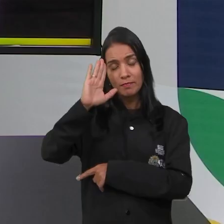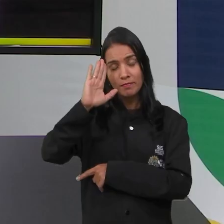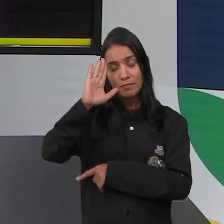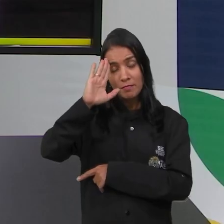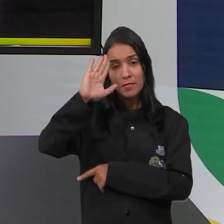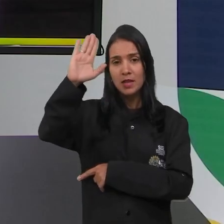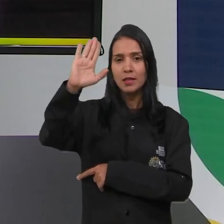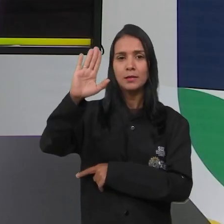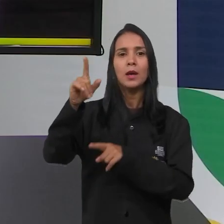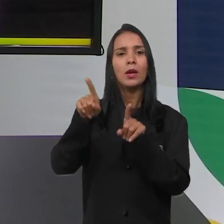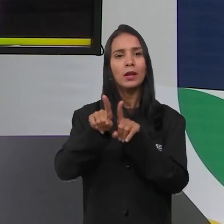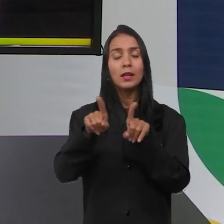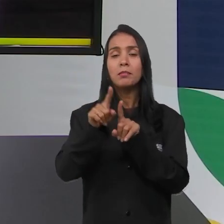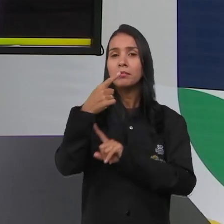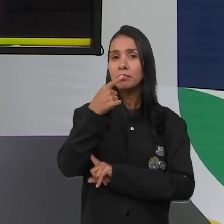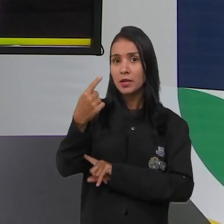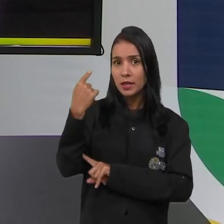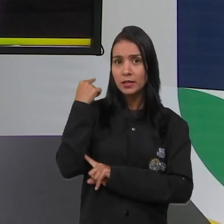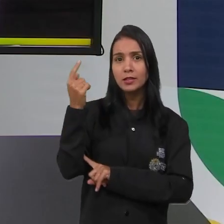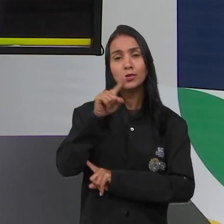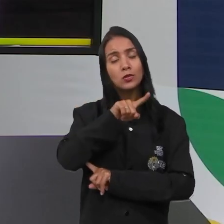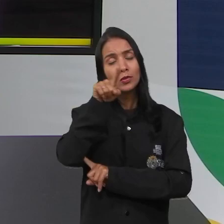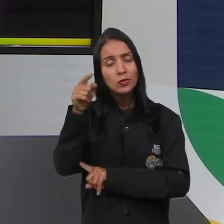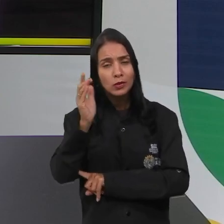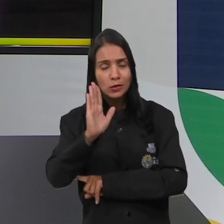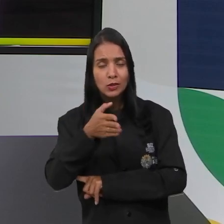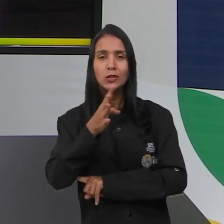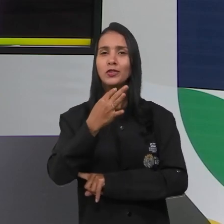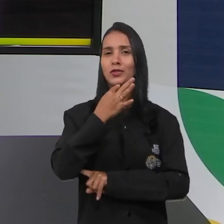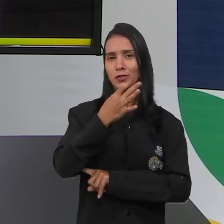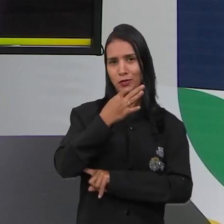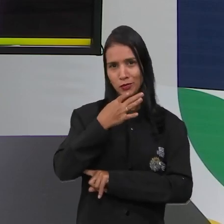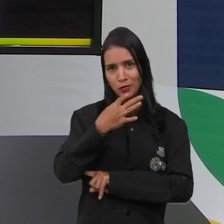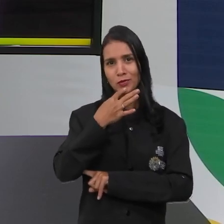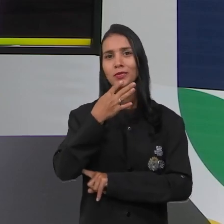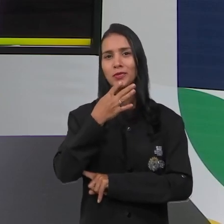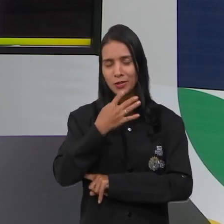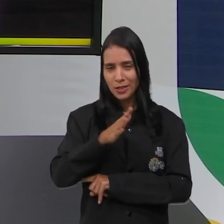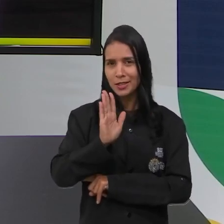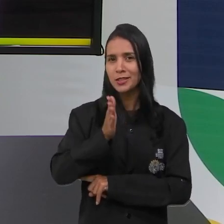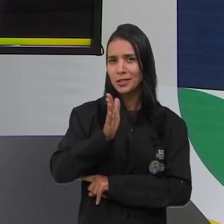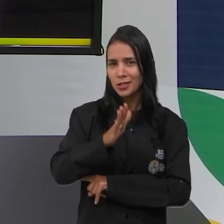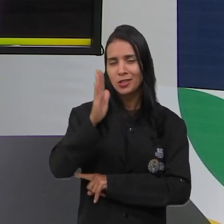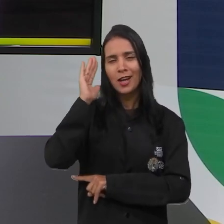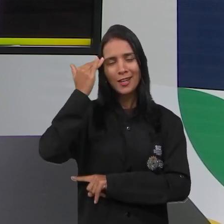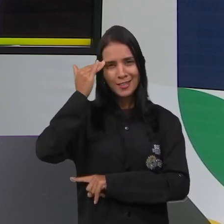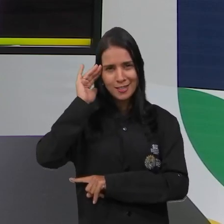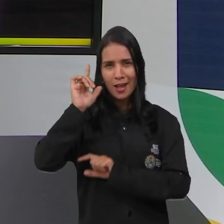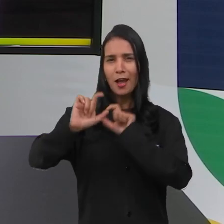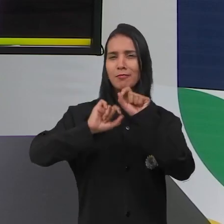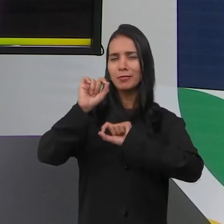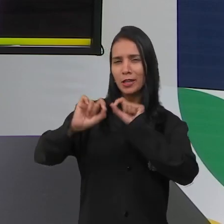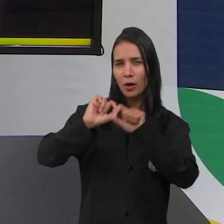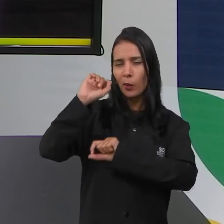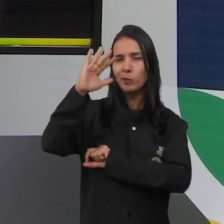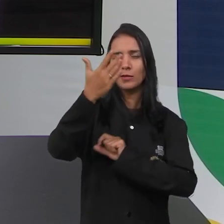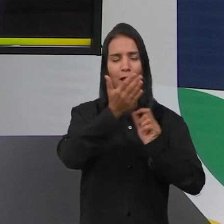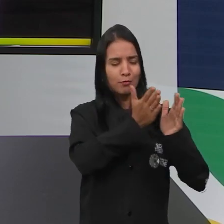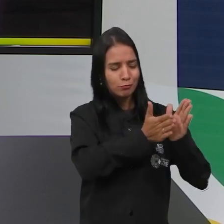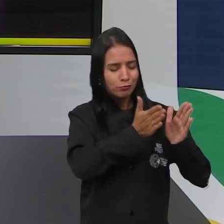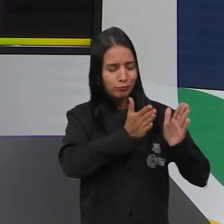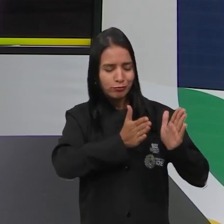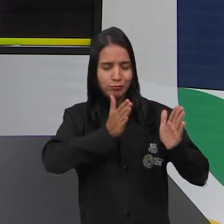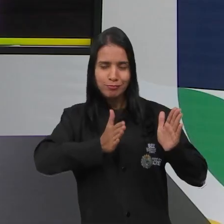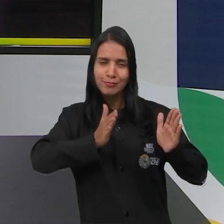recente, e que você teve acesso aí a essas produções, ficou sabendo, né, de tudo que aconteceu com